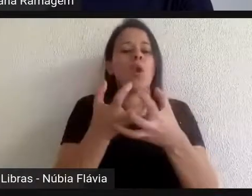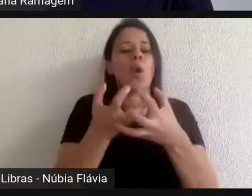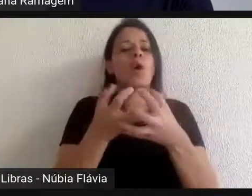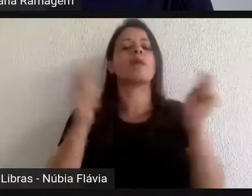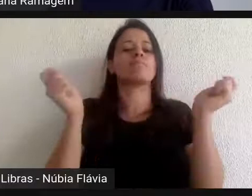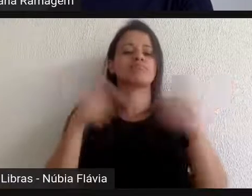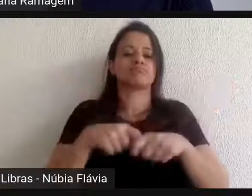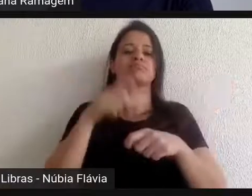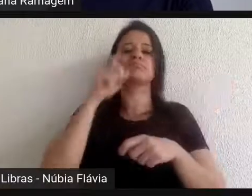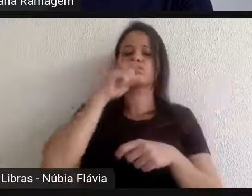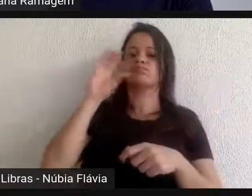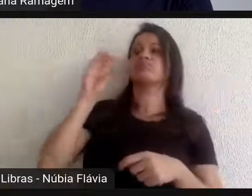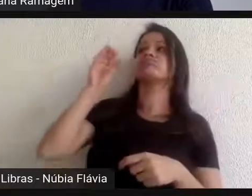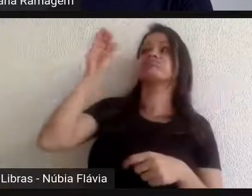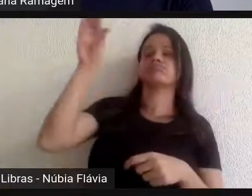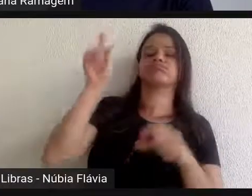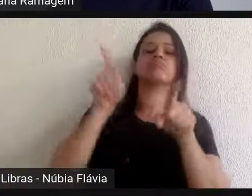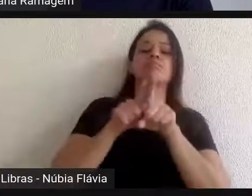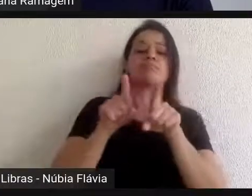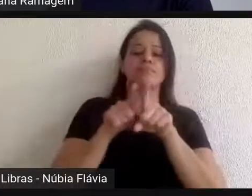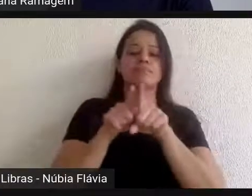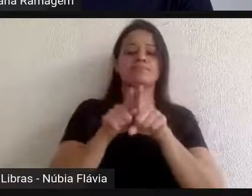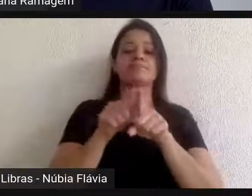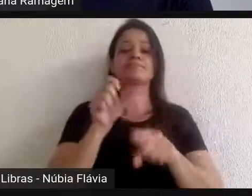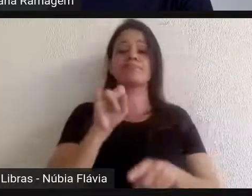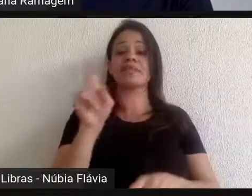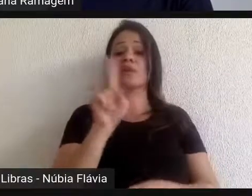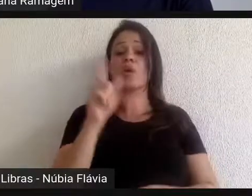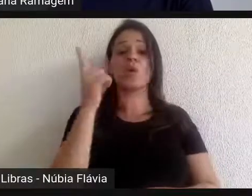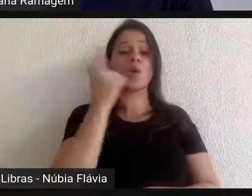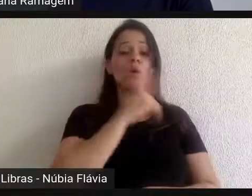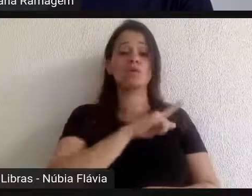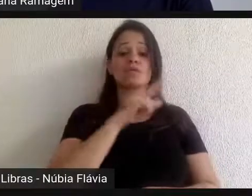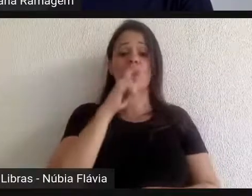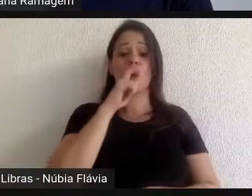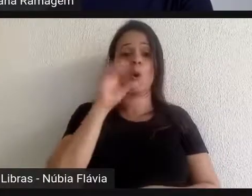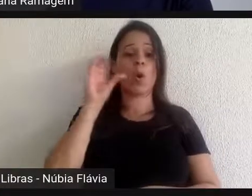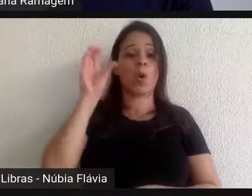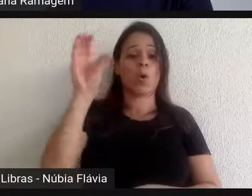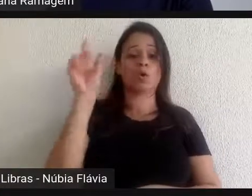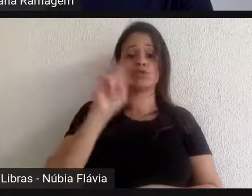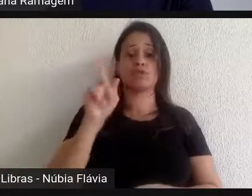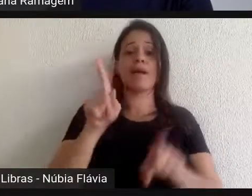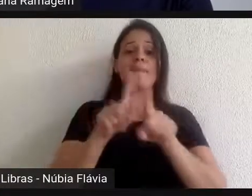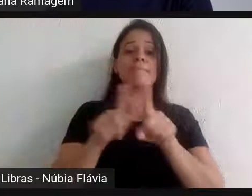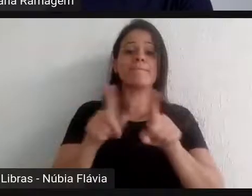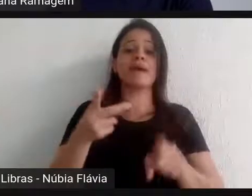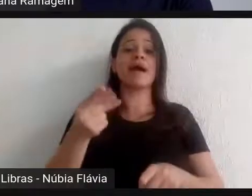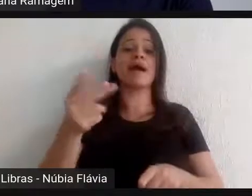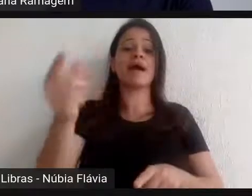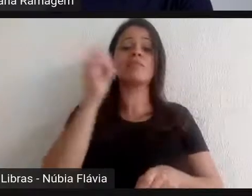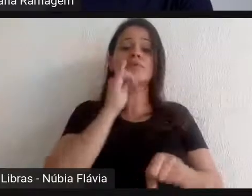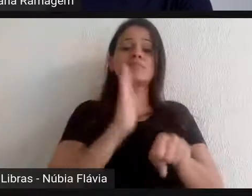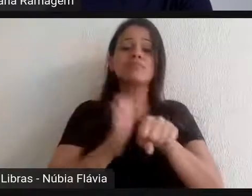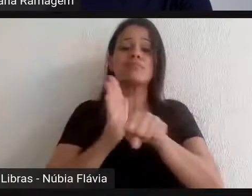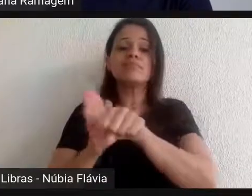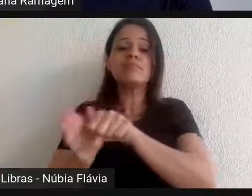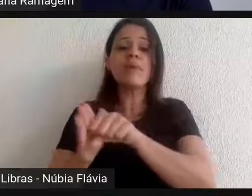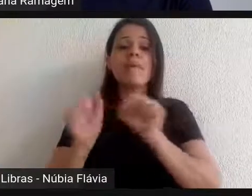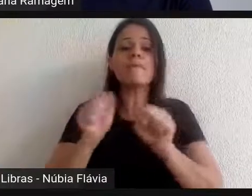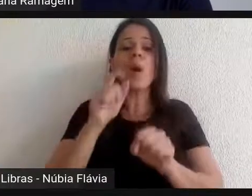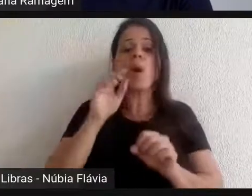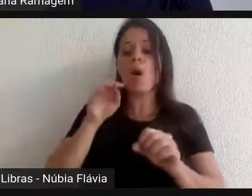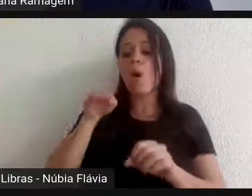geral também tem alguns que a gente não consegue congelar, mas que eles têm um bom tempo de durabilidade em geladeira. Vou dar alguns exemplos.